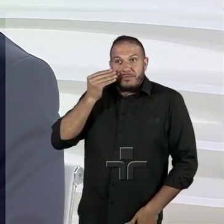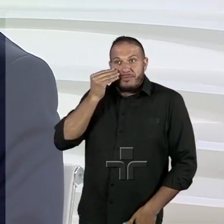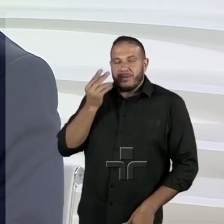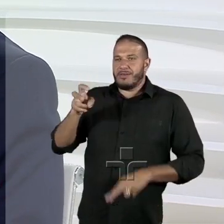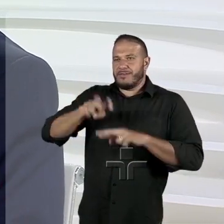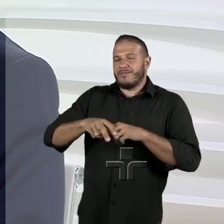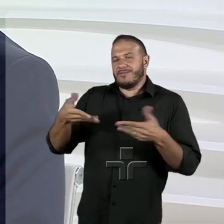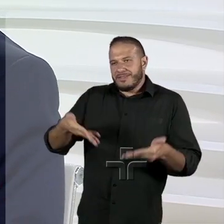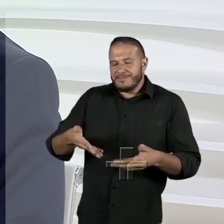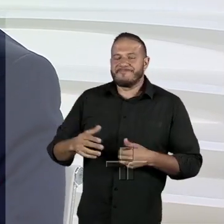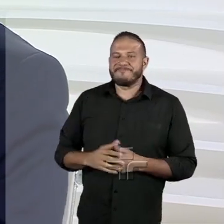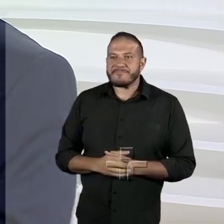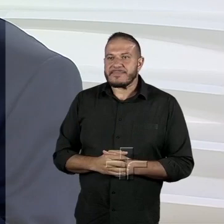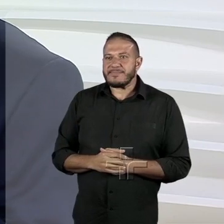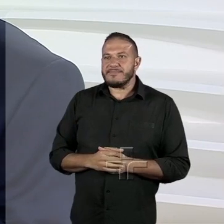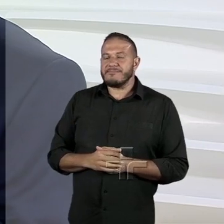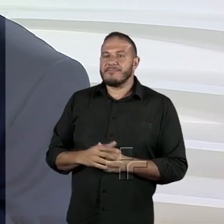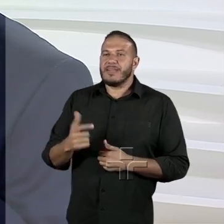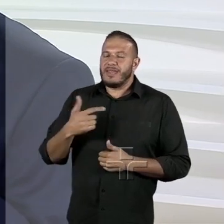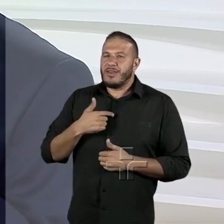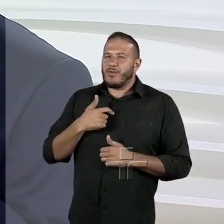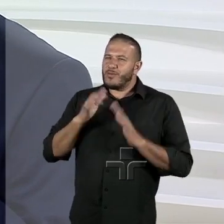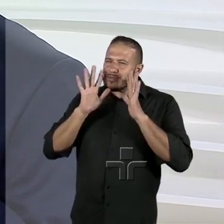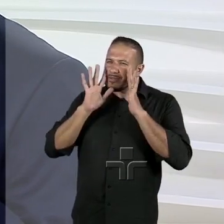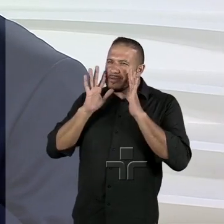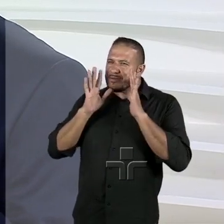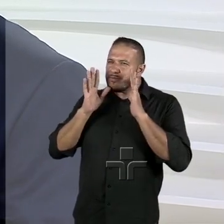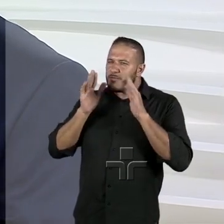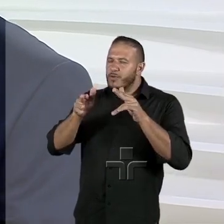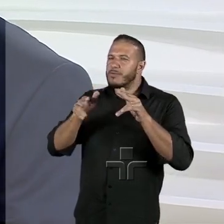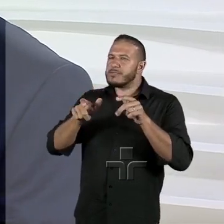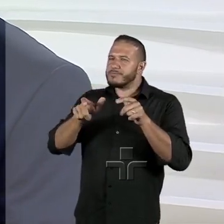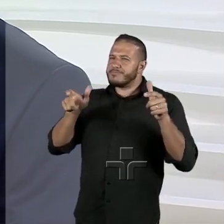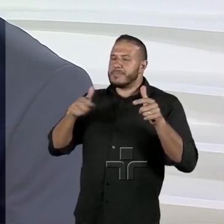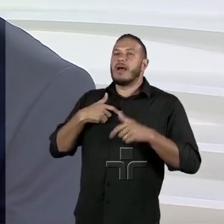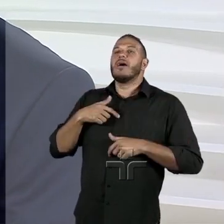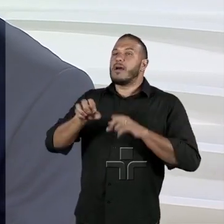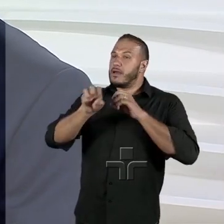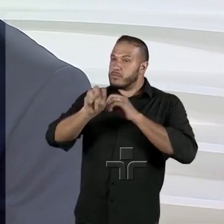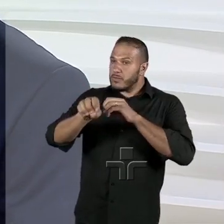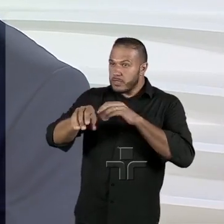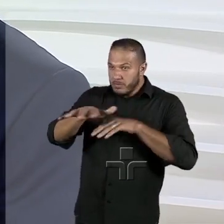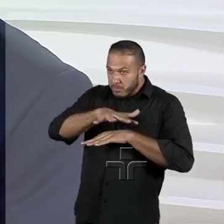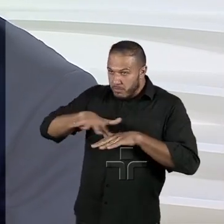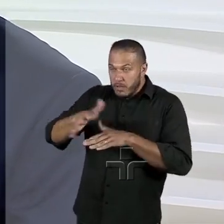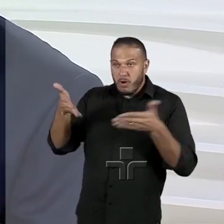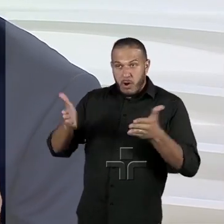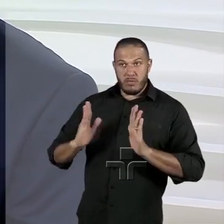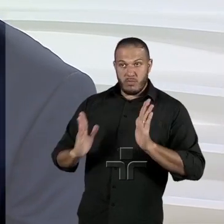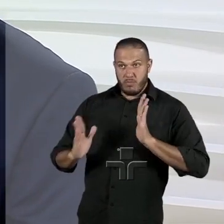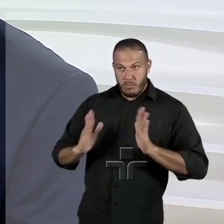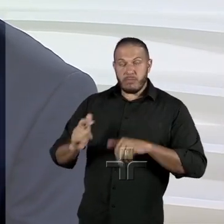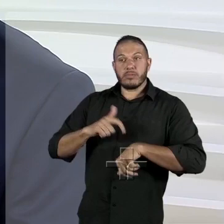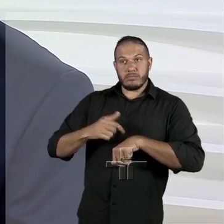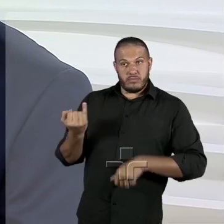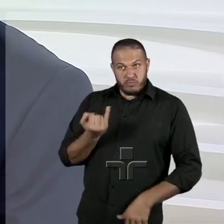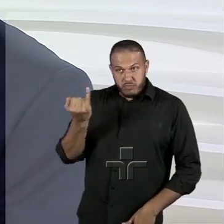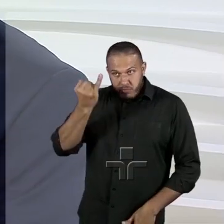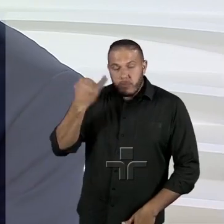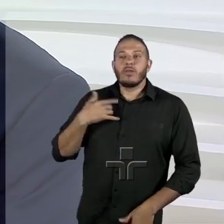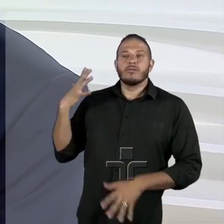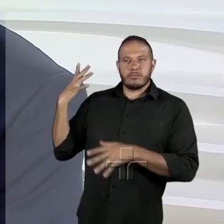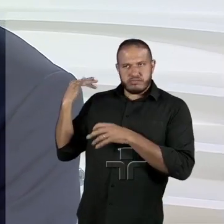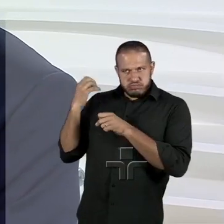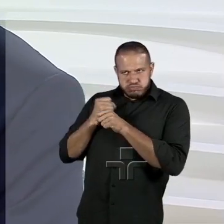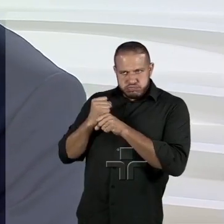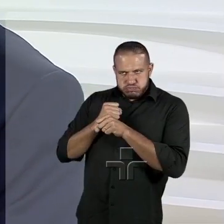aqui. Eu gosto de olhar a foto um pouquinho mais distante, né? A educação vive um momento importante no país ao longo dos últimos anos. A gente